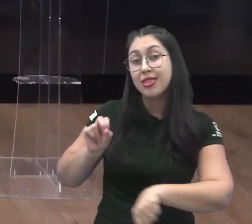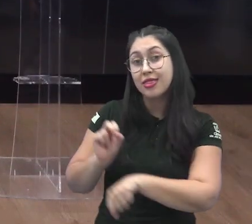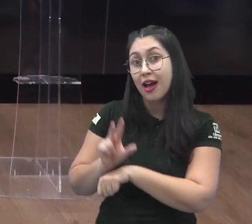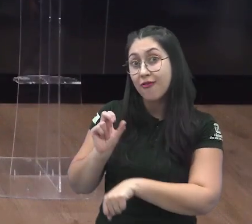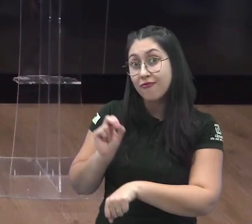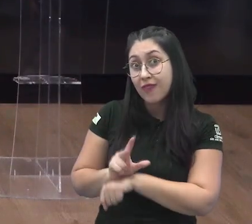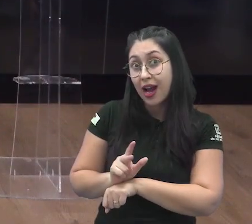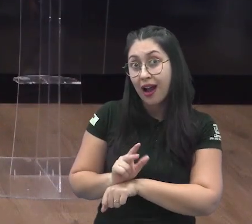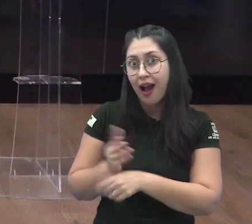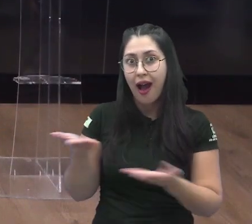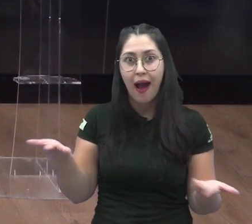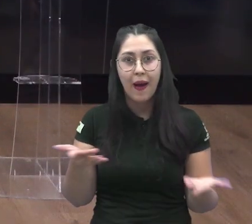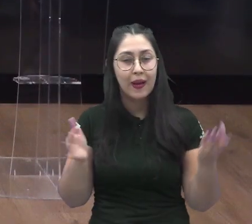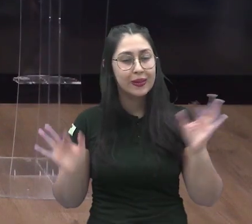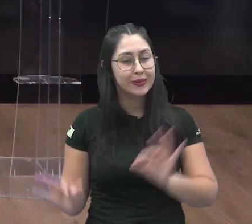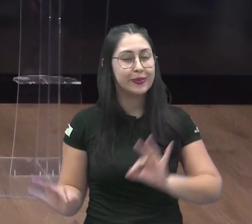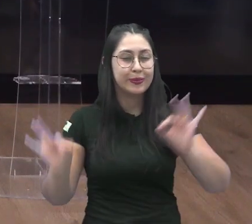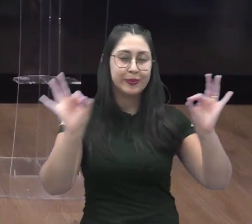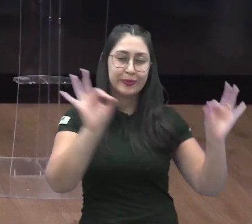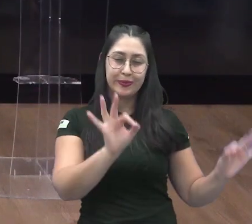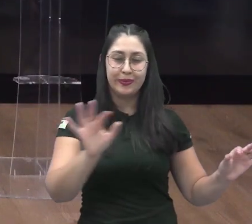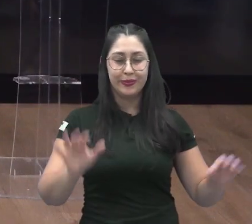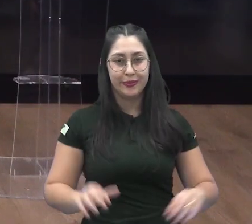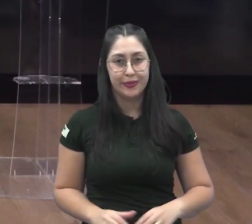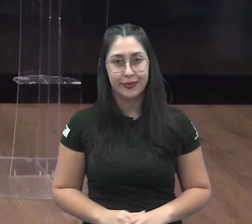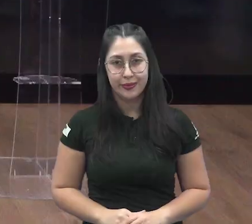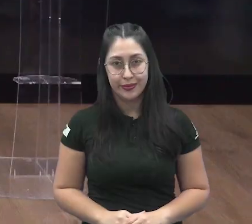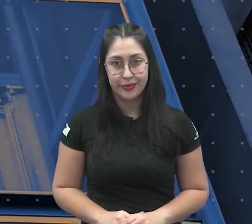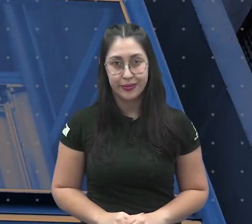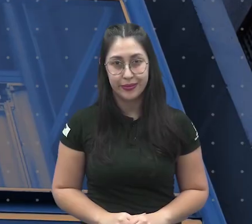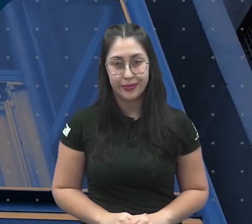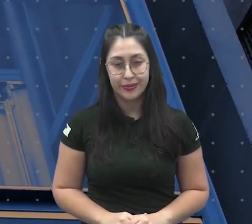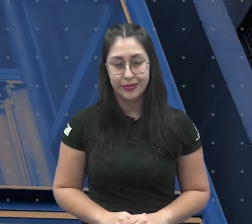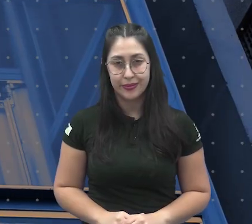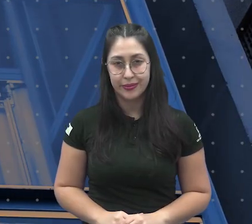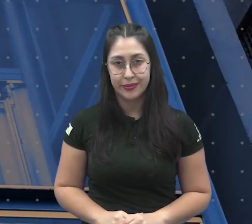vagas disponíveis. Confira na nossa agenda de serviço.